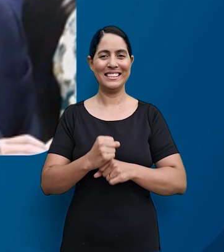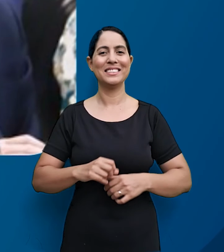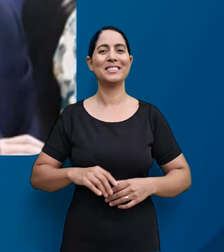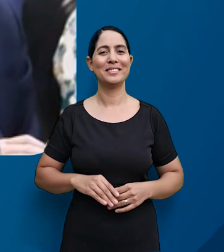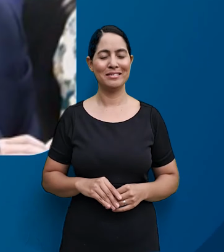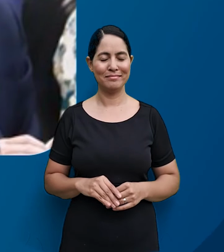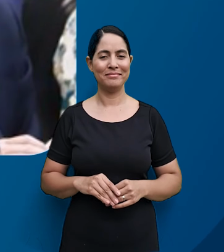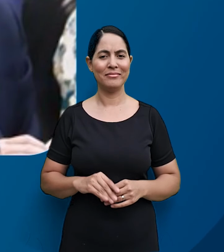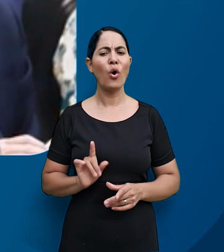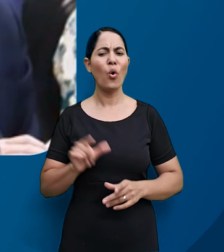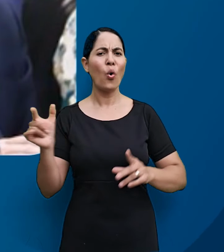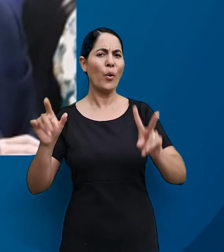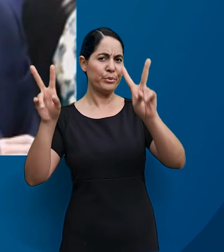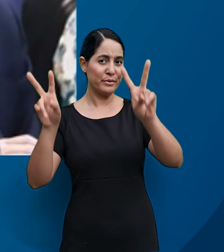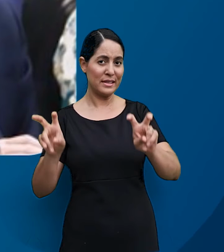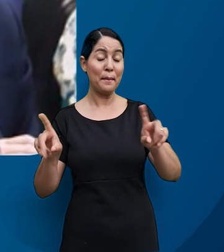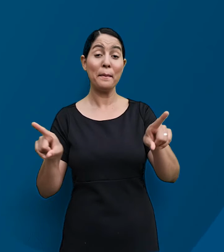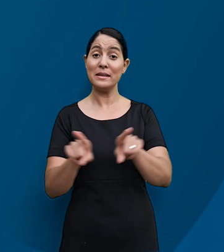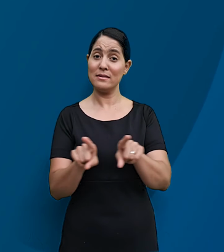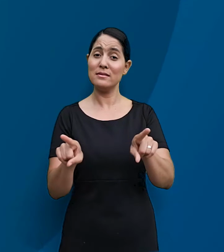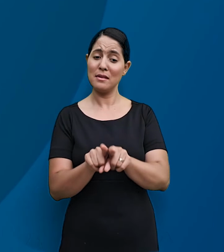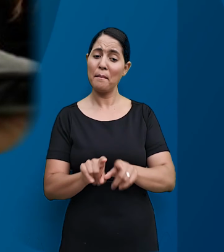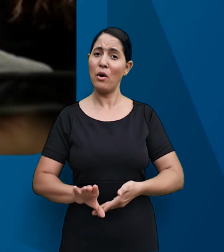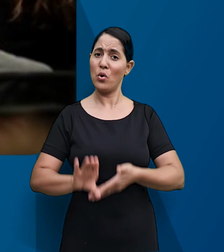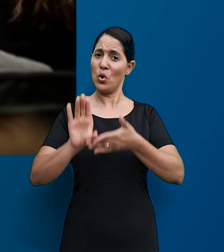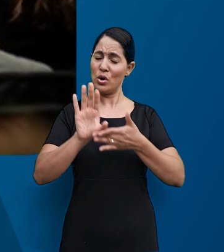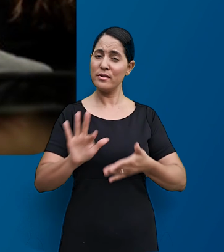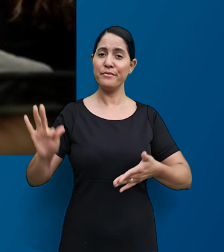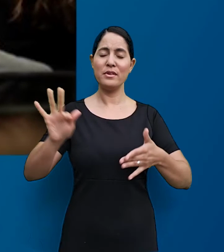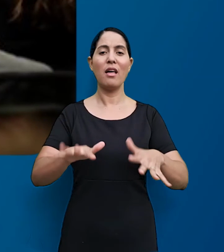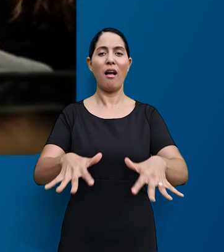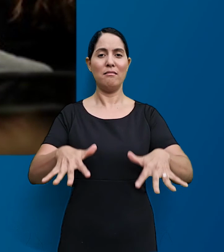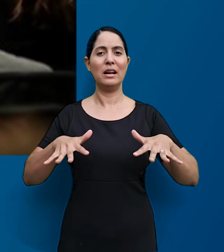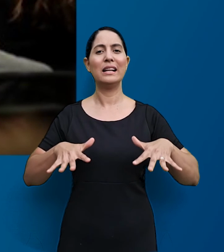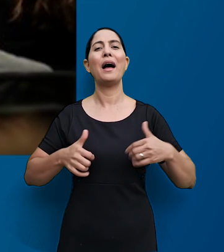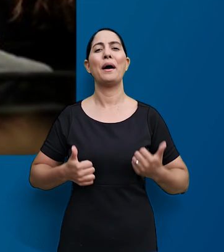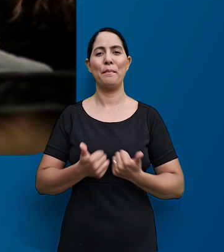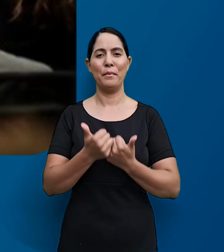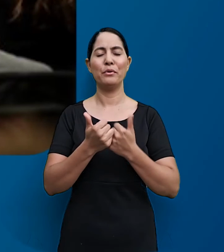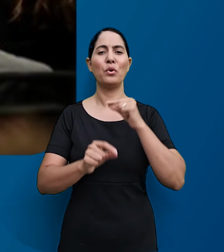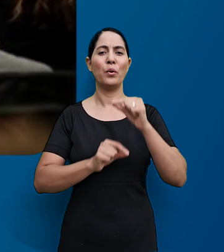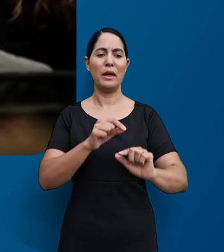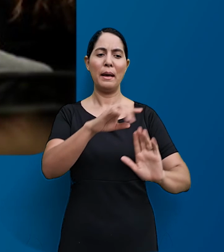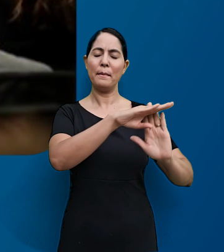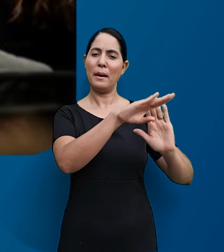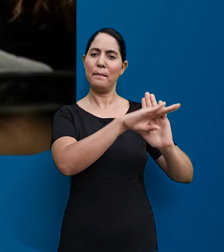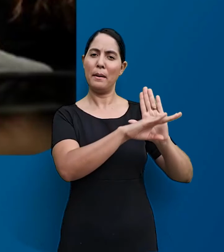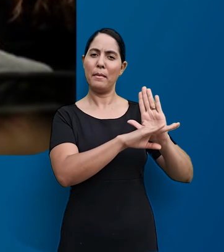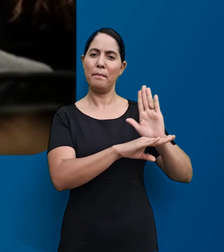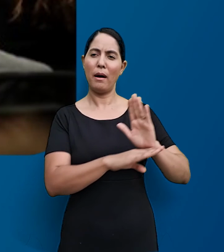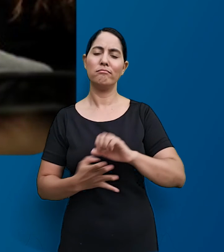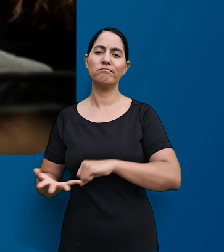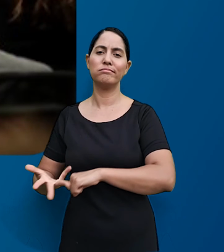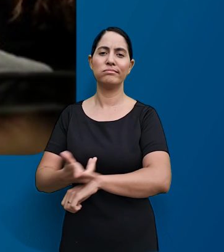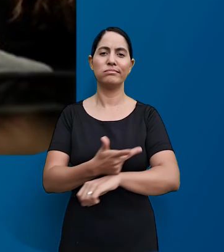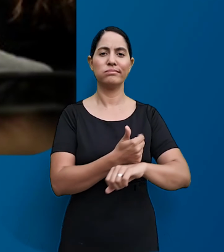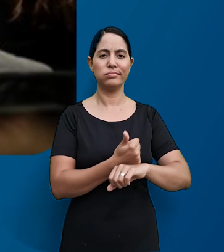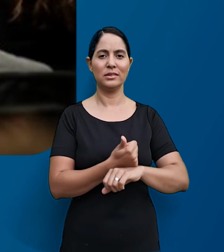ano. Entre outros destaques, o plenário do Conselho Federal aprovou o apoio a pautas históricas da entidade para